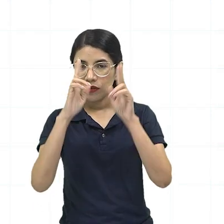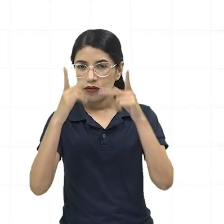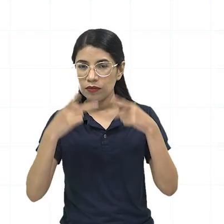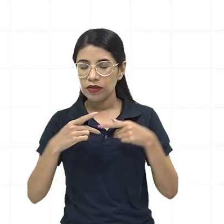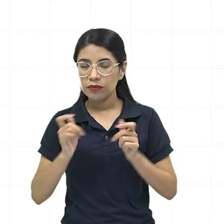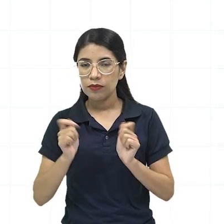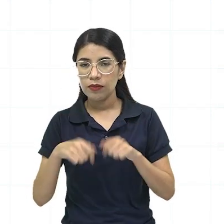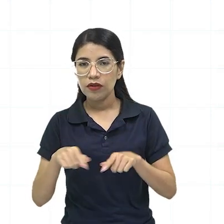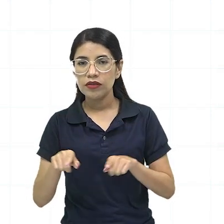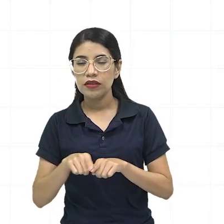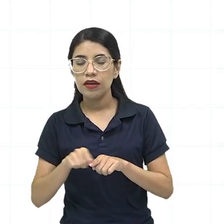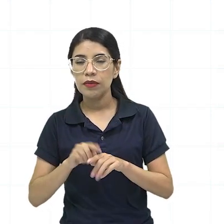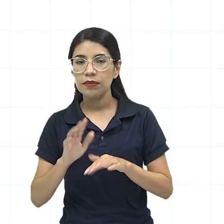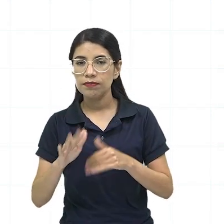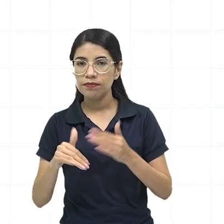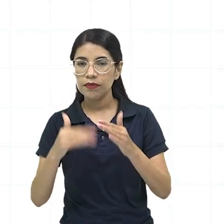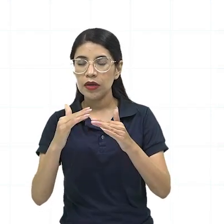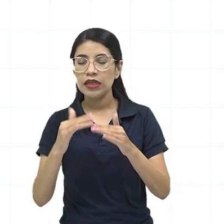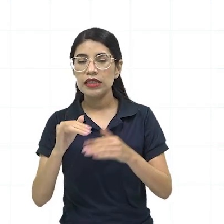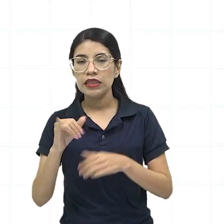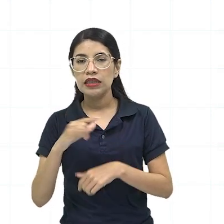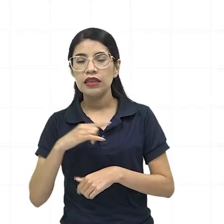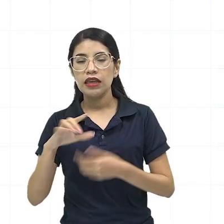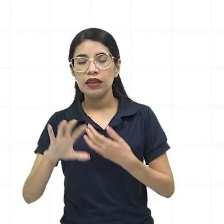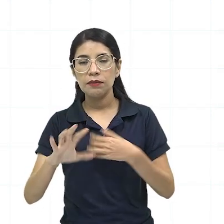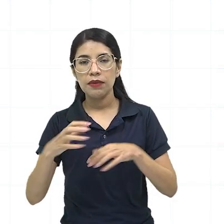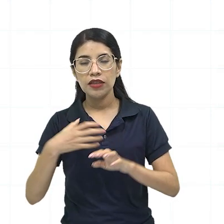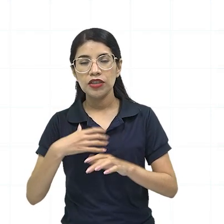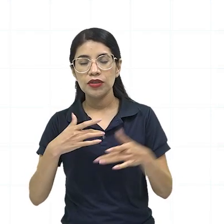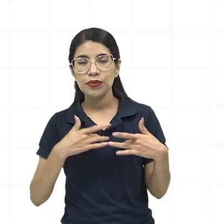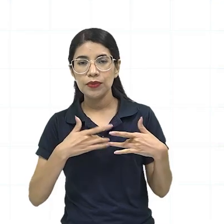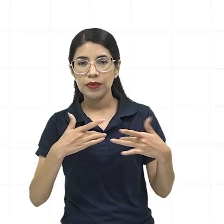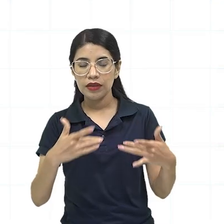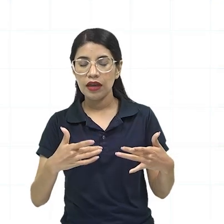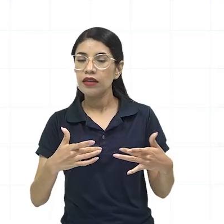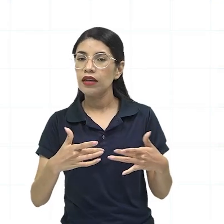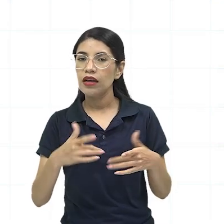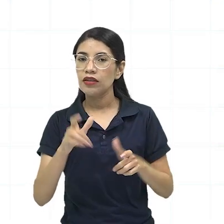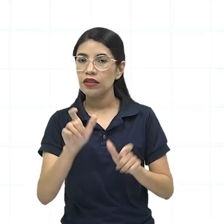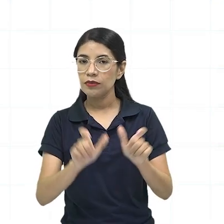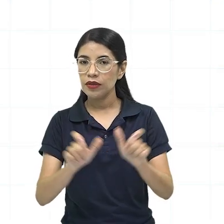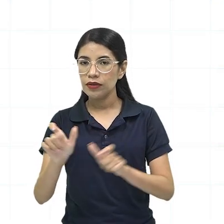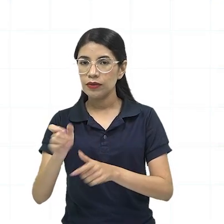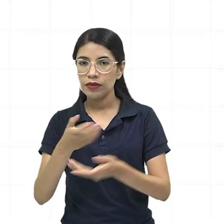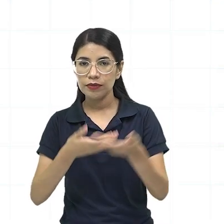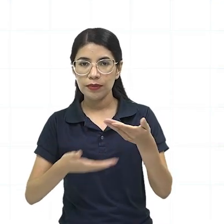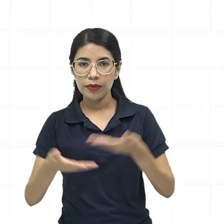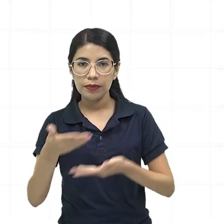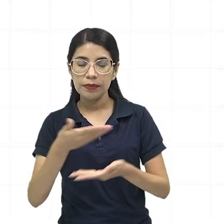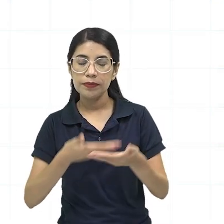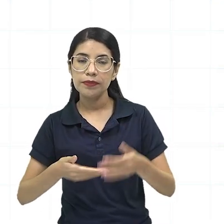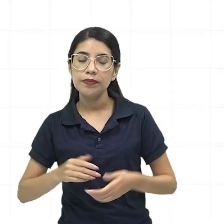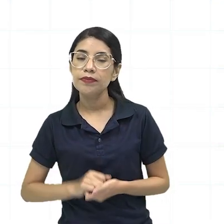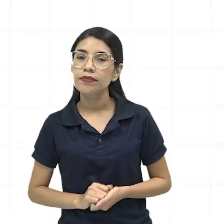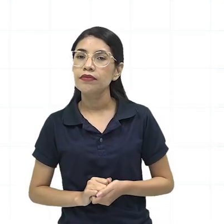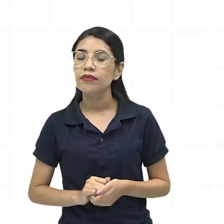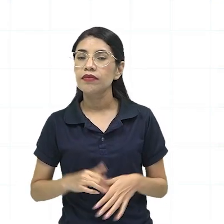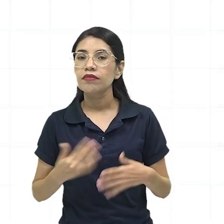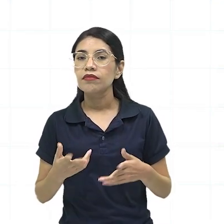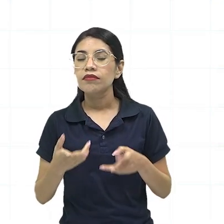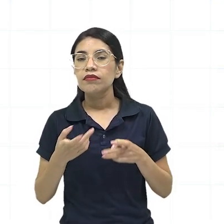pode prosperar quando cultivamos a empatia e a solidariedade entre seus membros. E percebam que